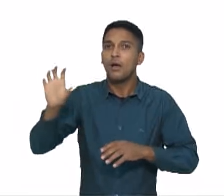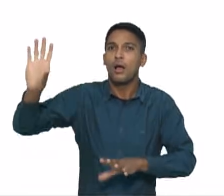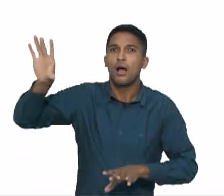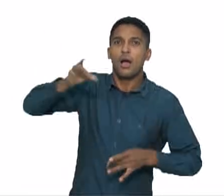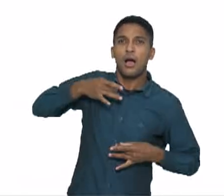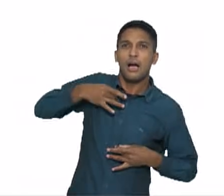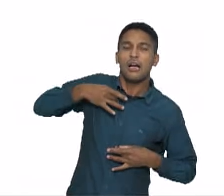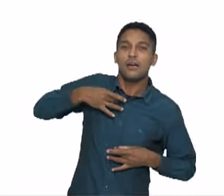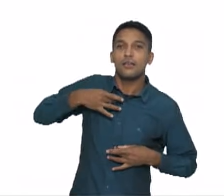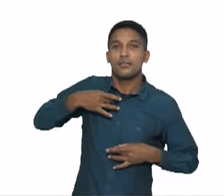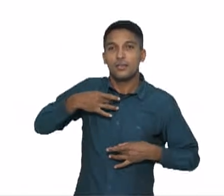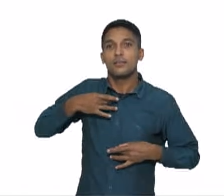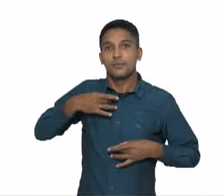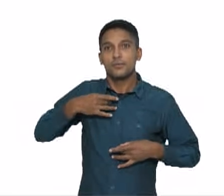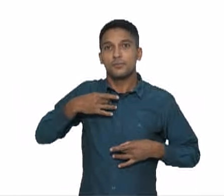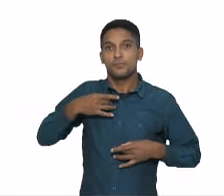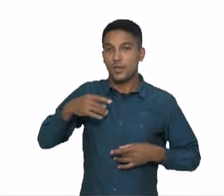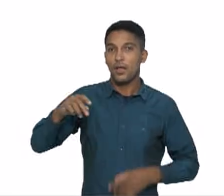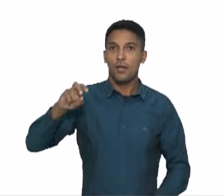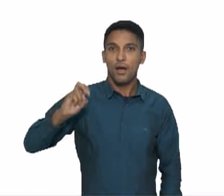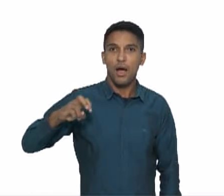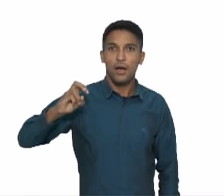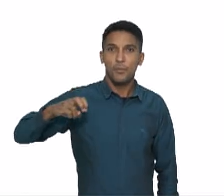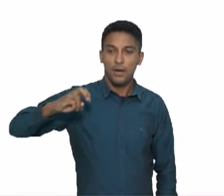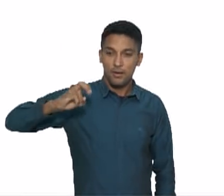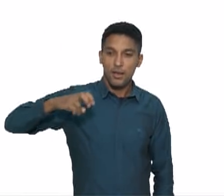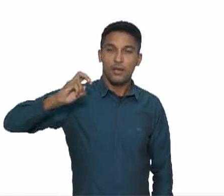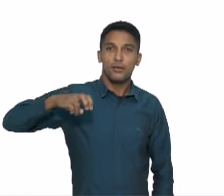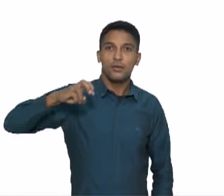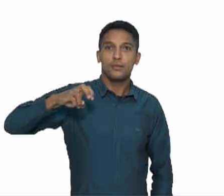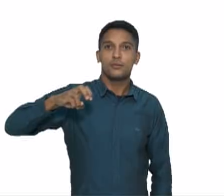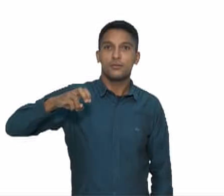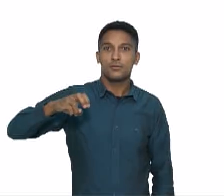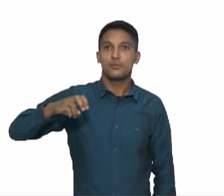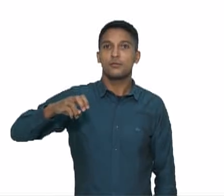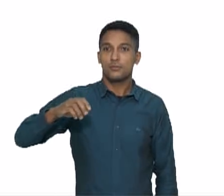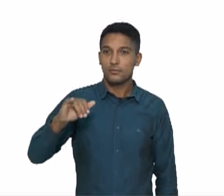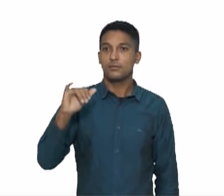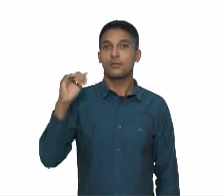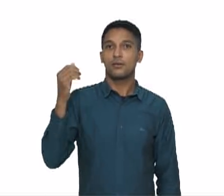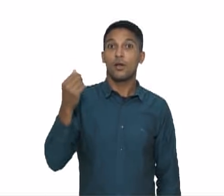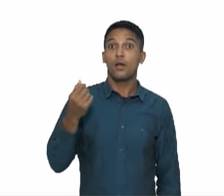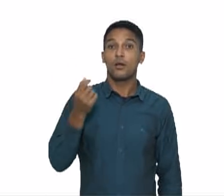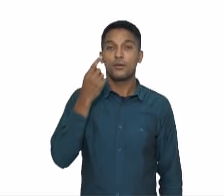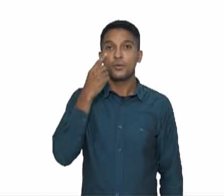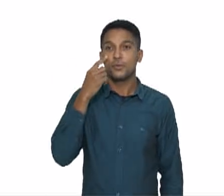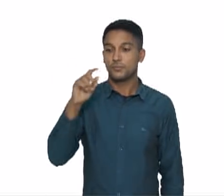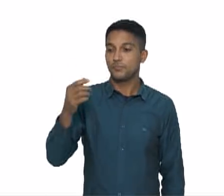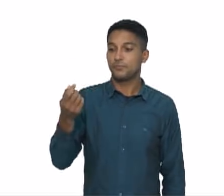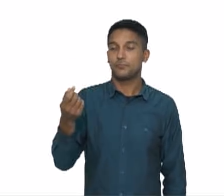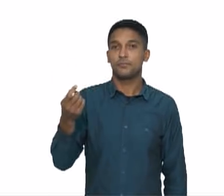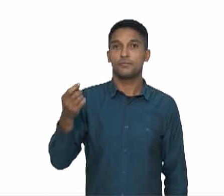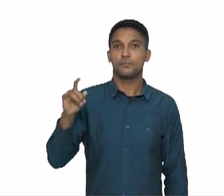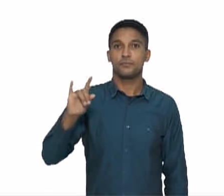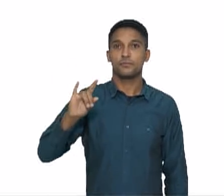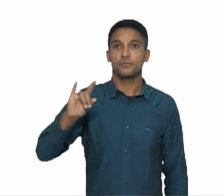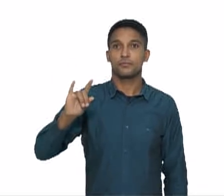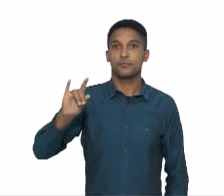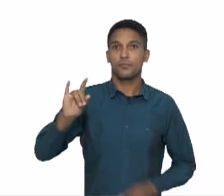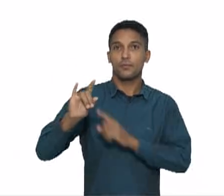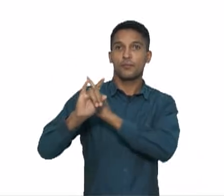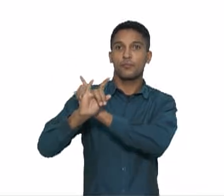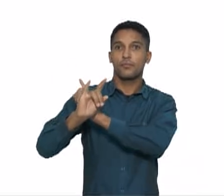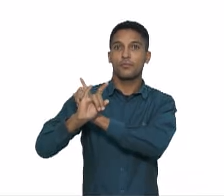lindo e miserável, doce sob a sua fatalidade. Era um bacê ruivo. Lá vinha ele trotando,